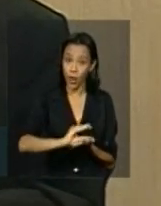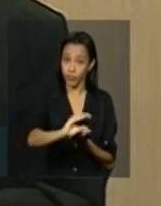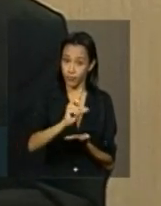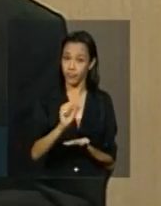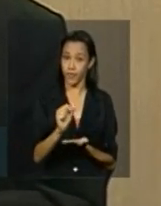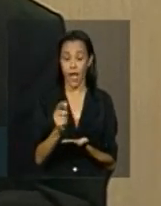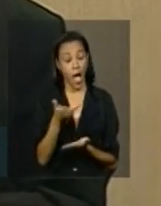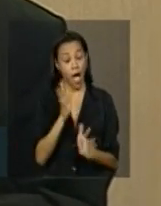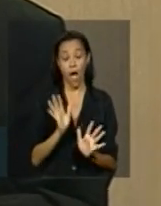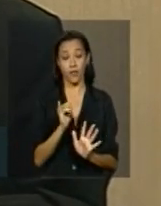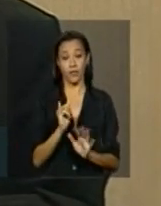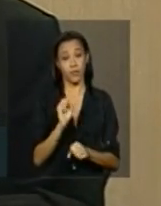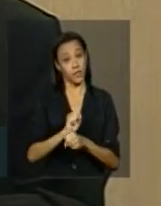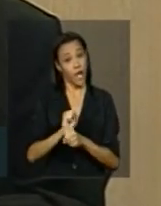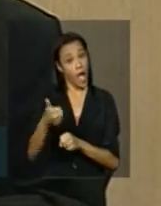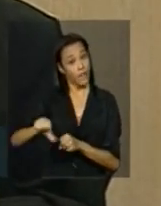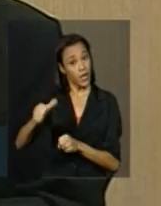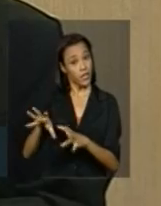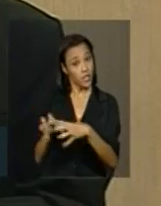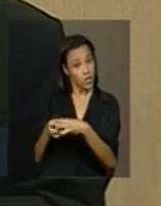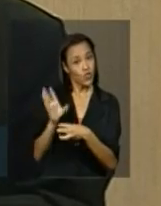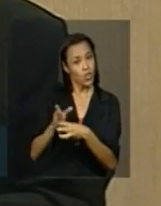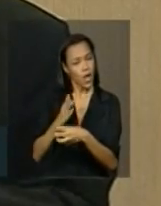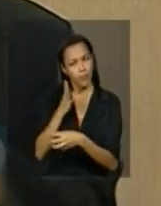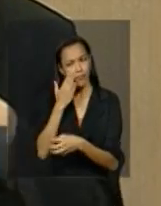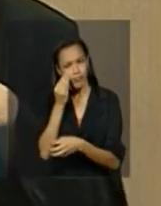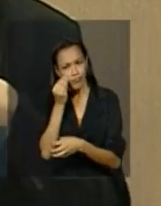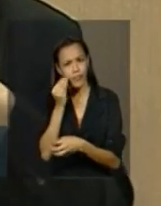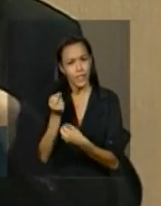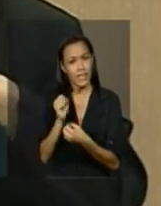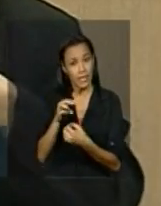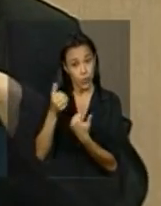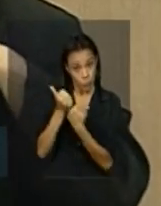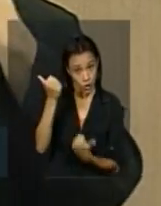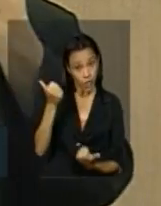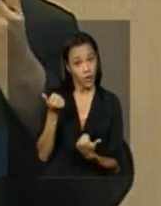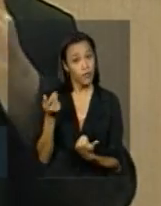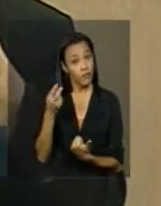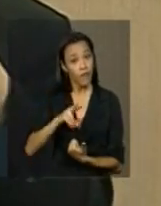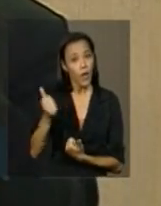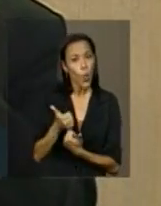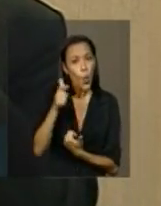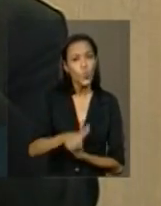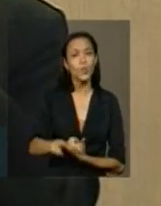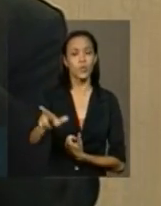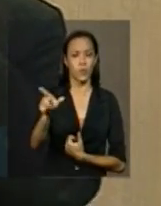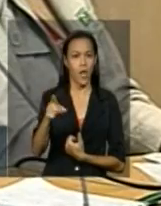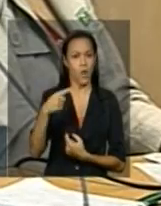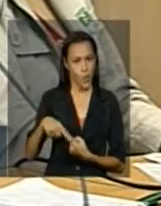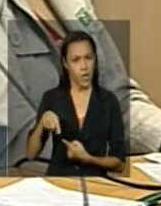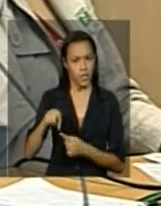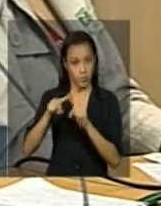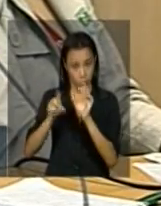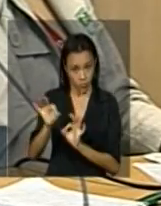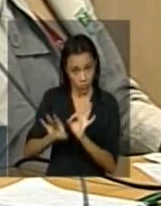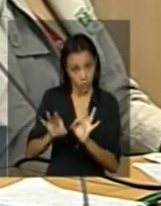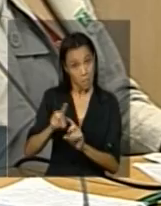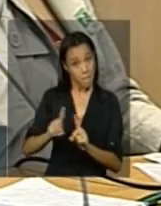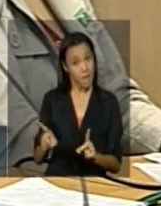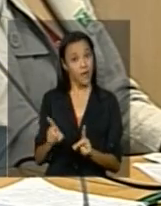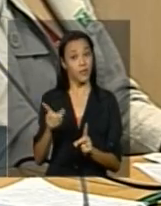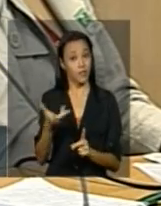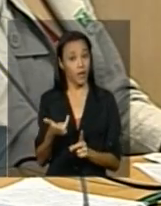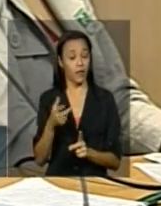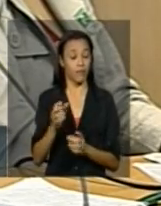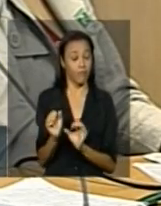isso não está decido tá na avaliação jurídica já fiz essa consulta se o ministério poderá poderá continuar uma vez que plano é um instrumento mas não é a gestão de